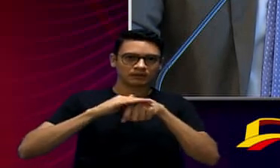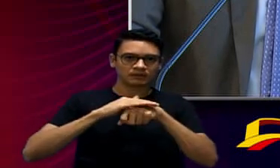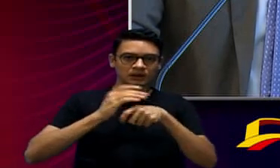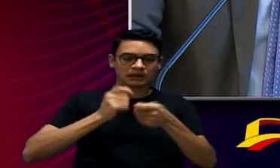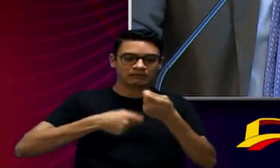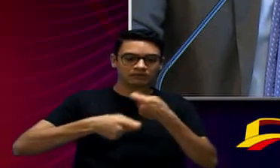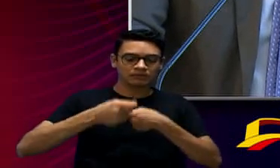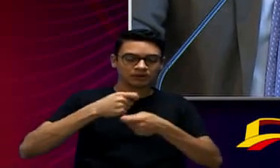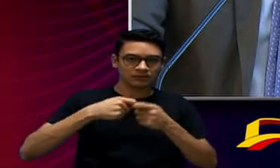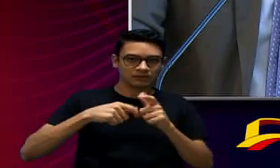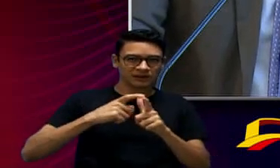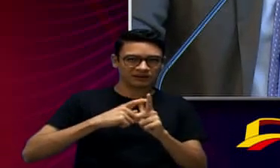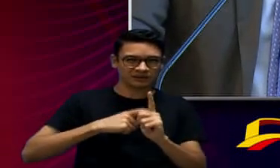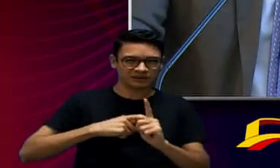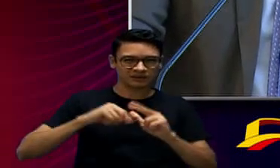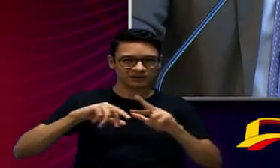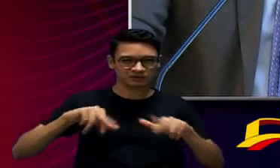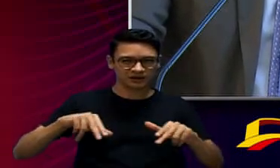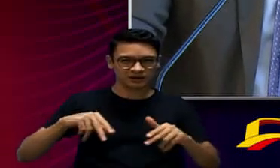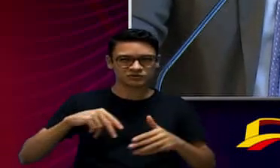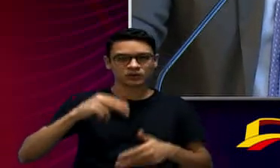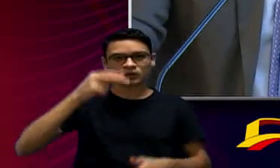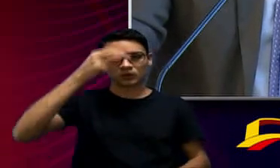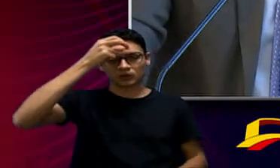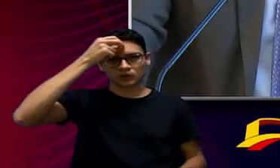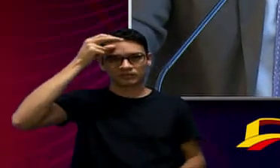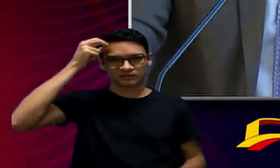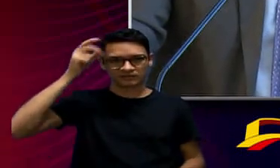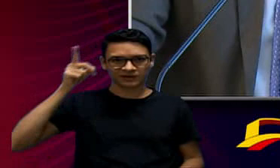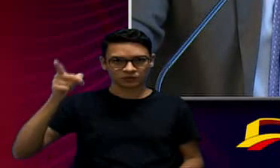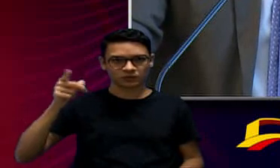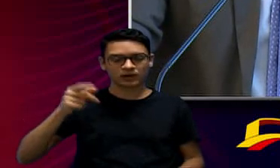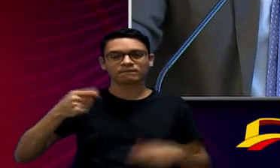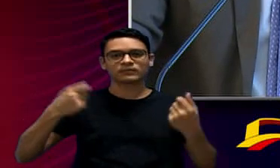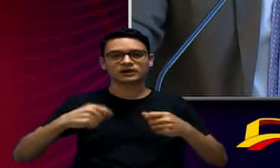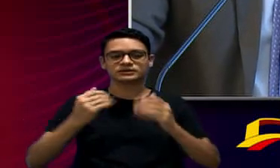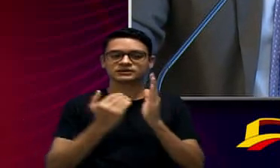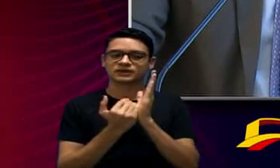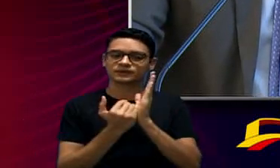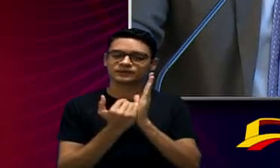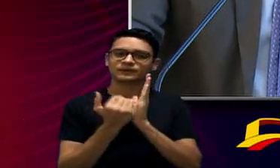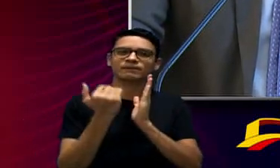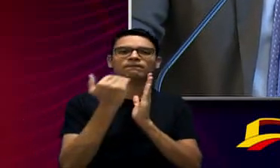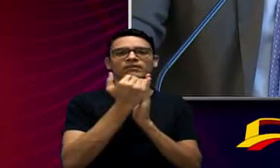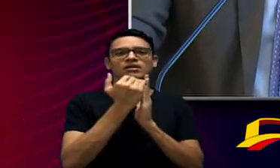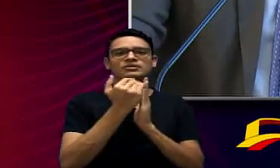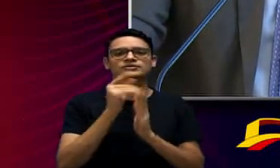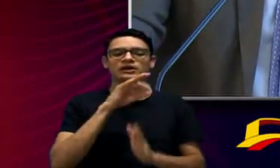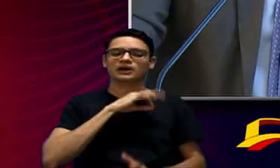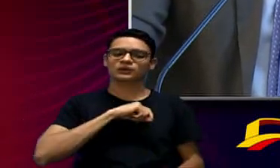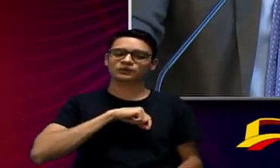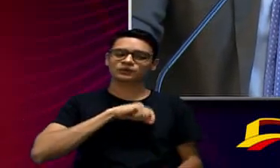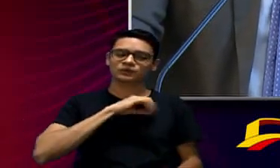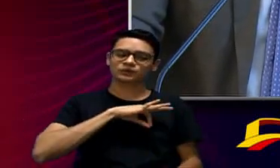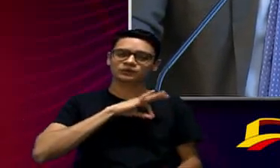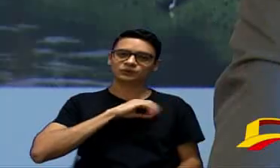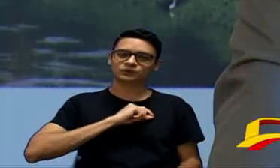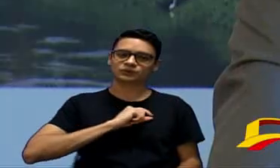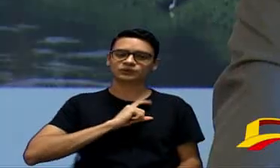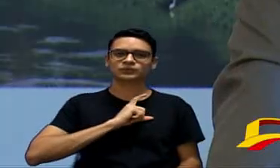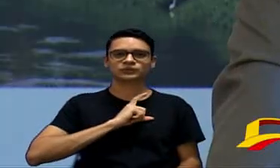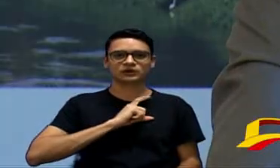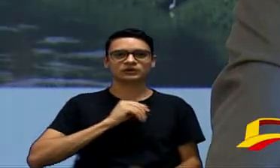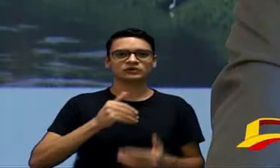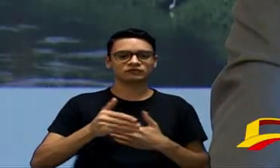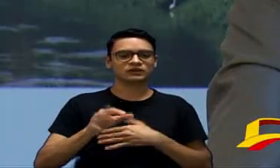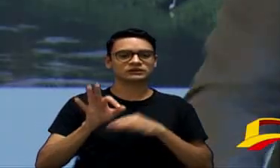aumento salarial, sim, não reajuste, um aumento salarial, plano de carreira que venha ter um suporte. Que vai acontecer.